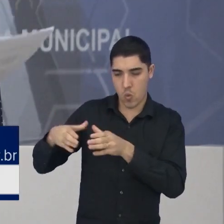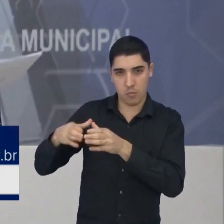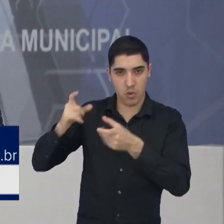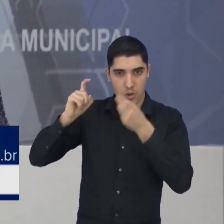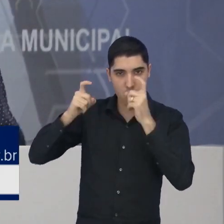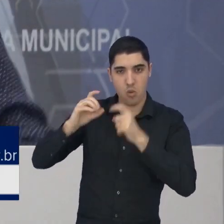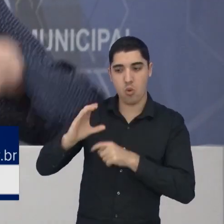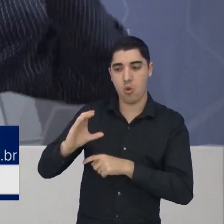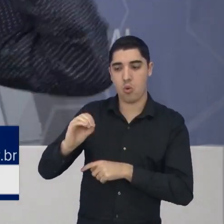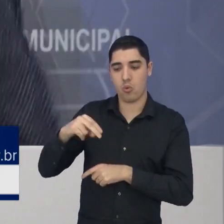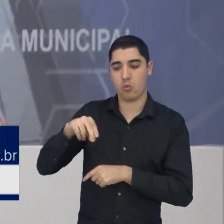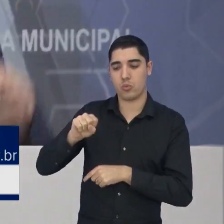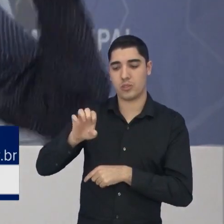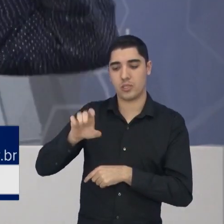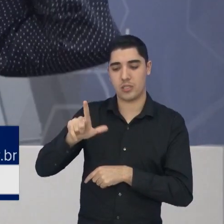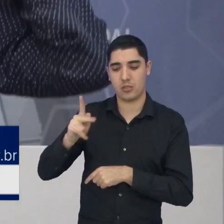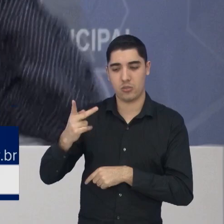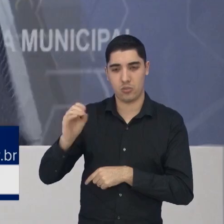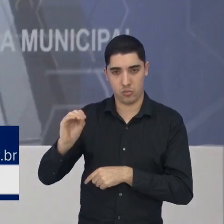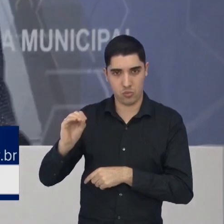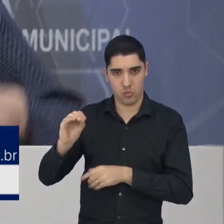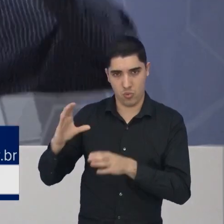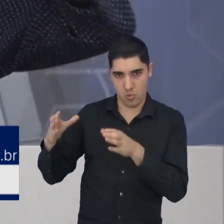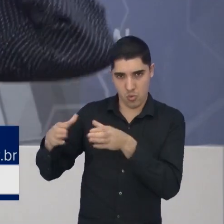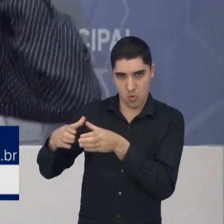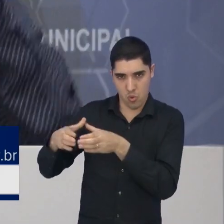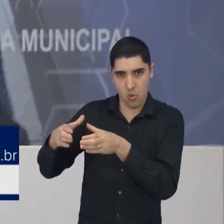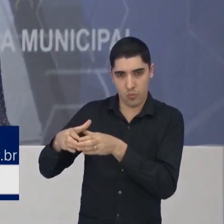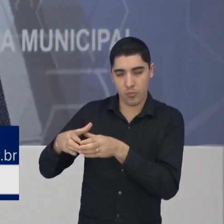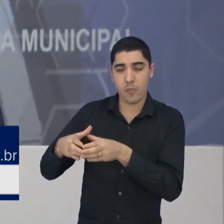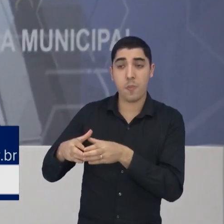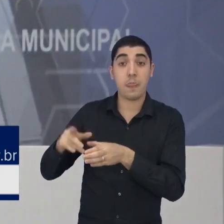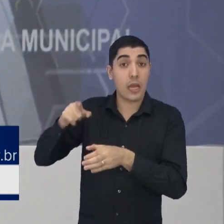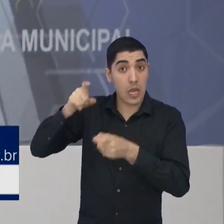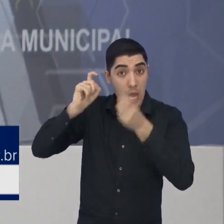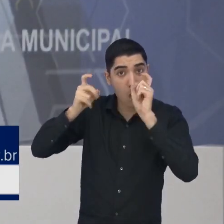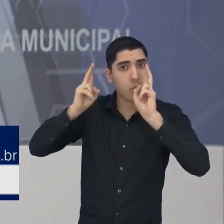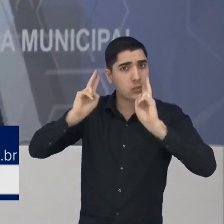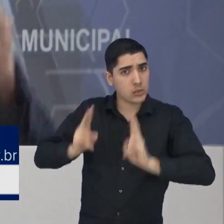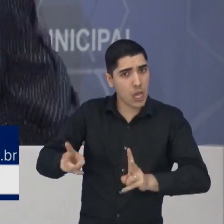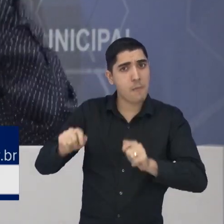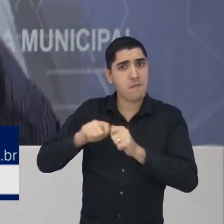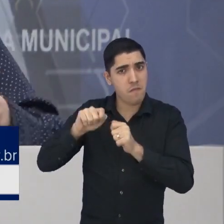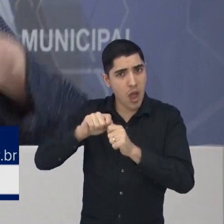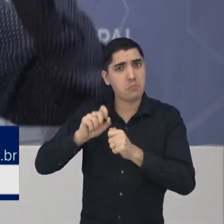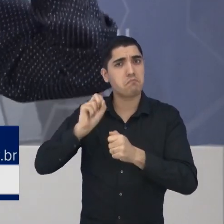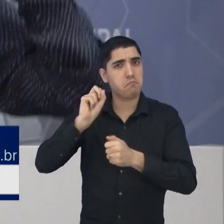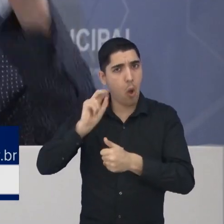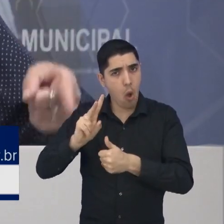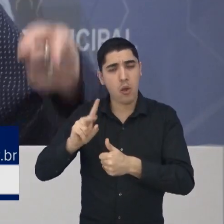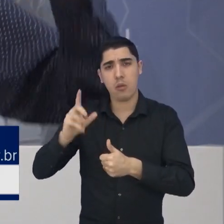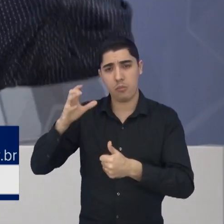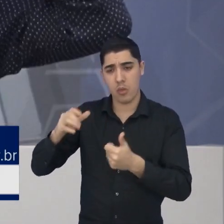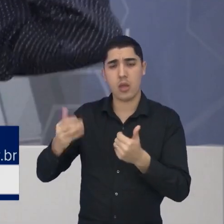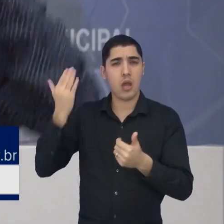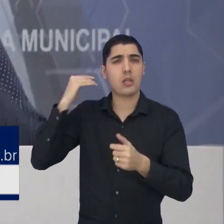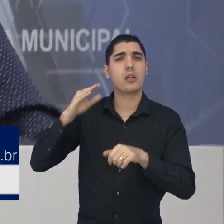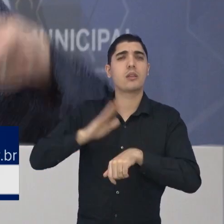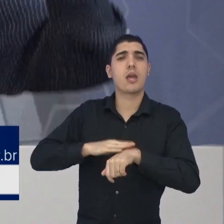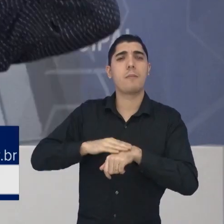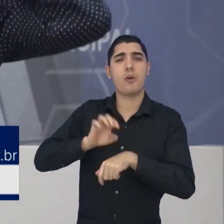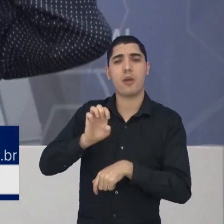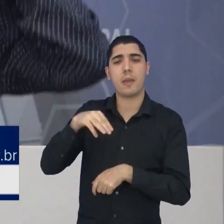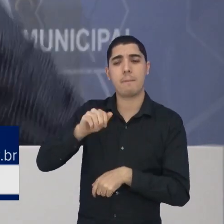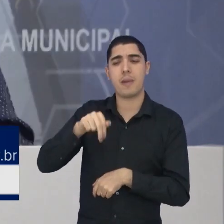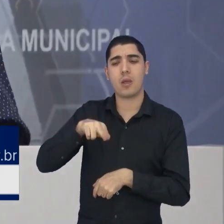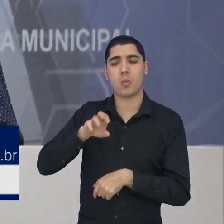dos conselhos, as reuniões existiam, tinha calendário anteriormente, no tempo do Emanuel, no tempo do Curo, tinha